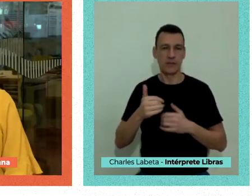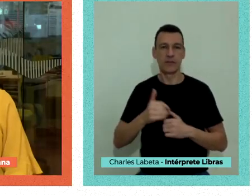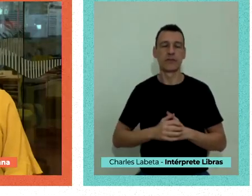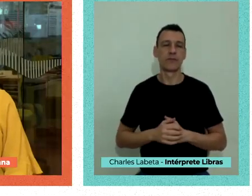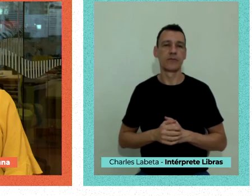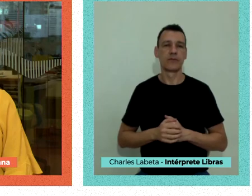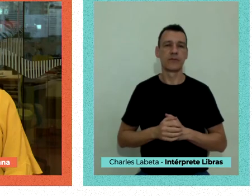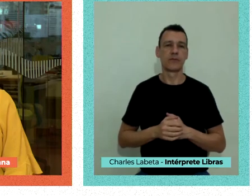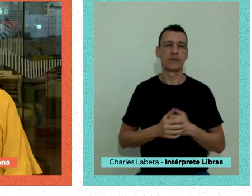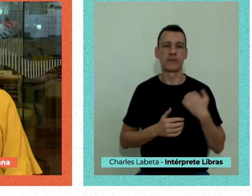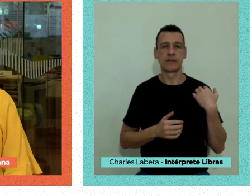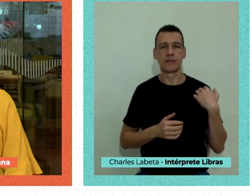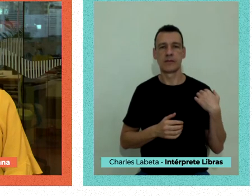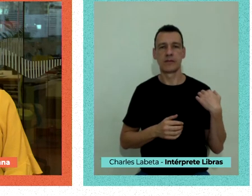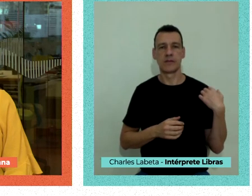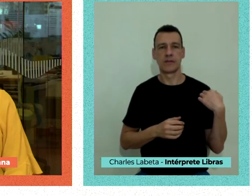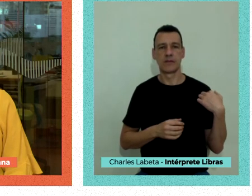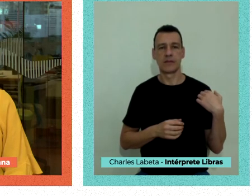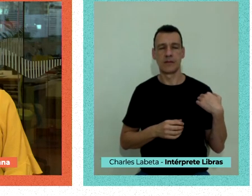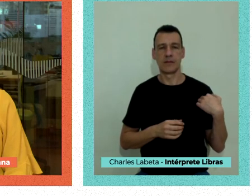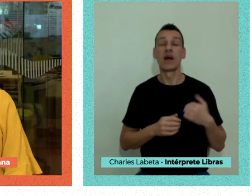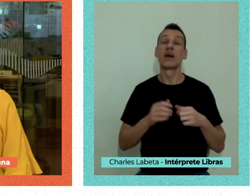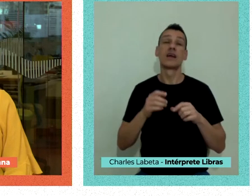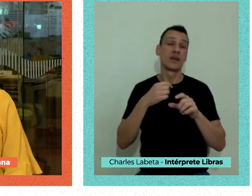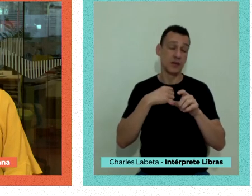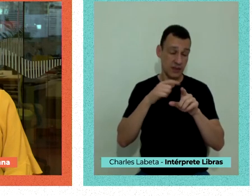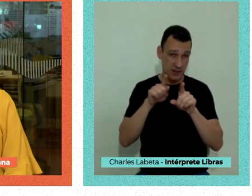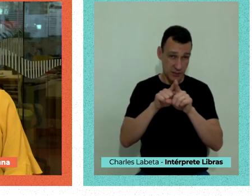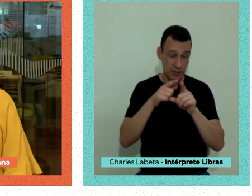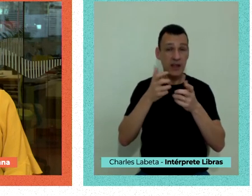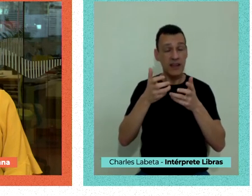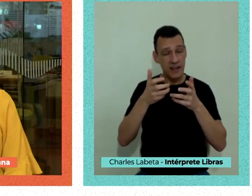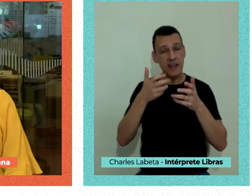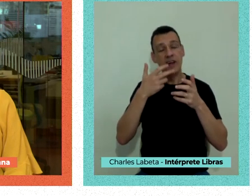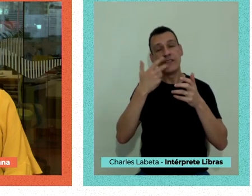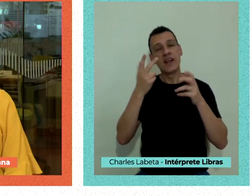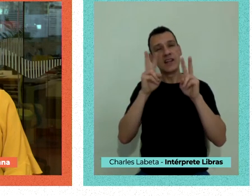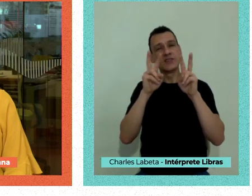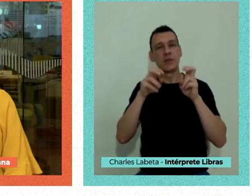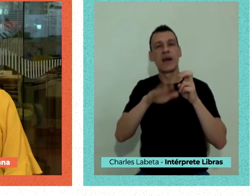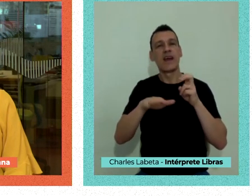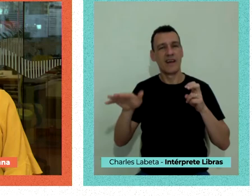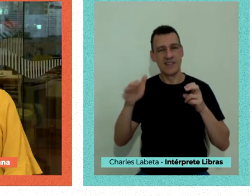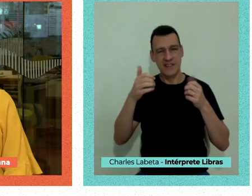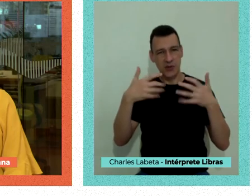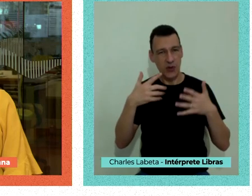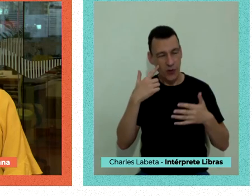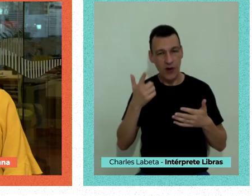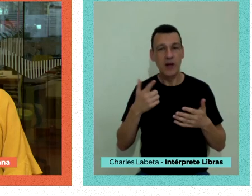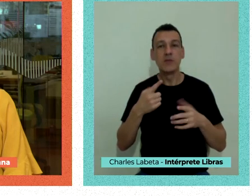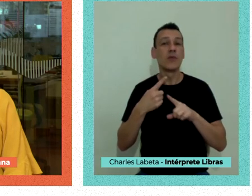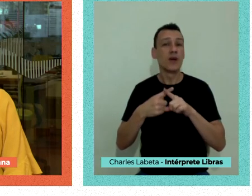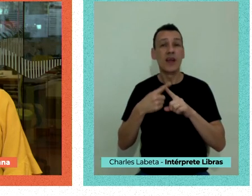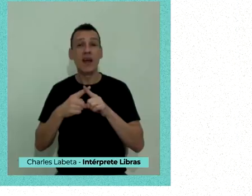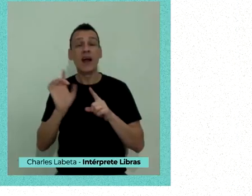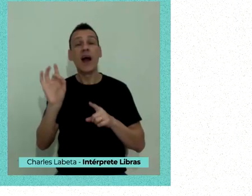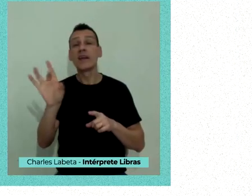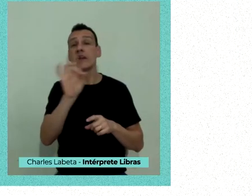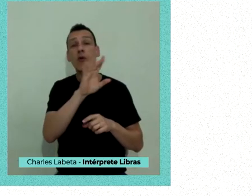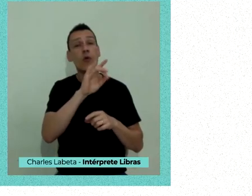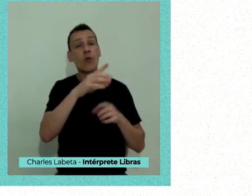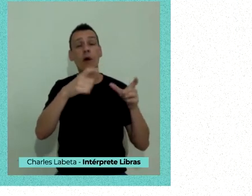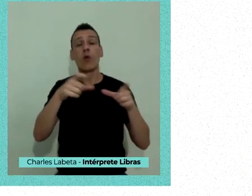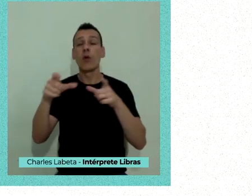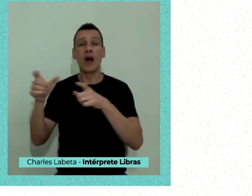Eu queria também retomar a fala das crianças, né, que impressiona porque cada uma está num lugar e